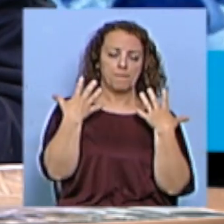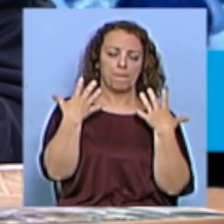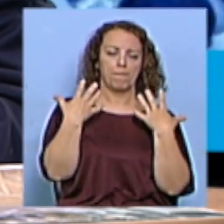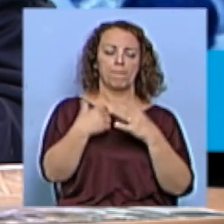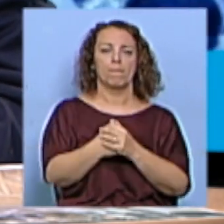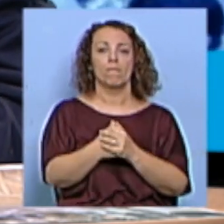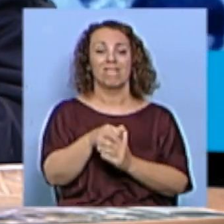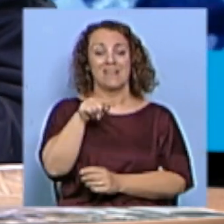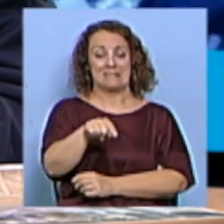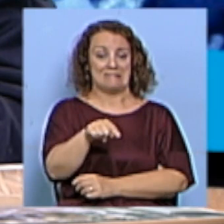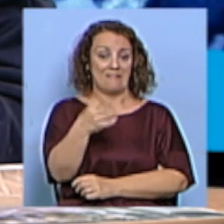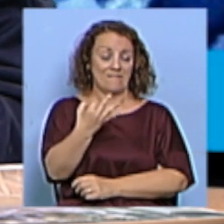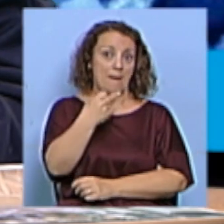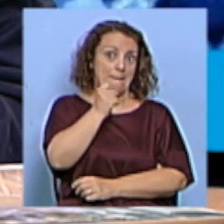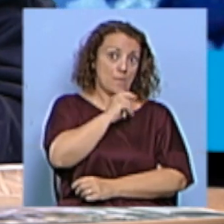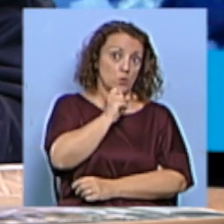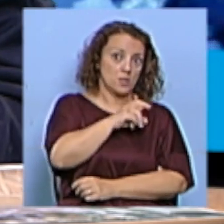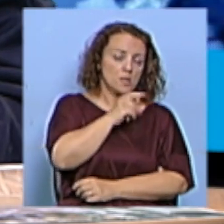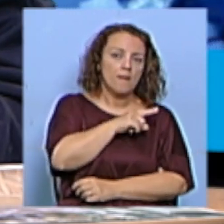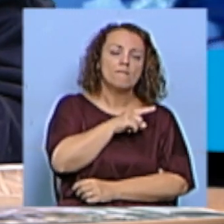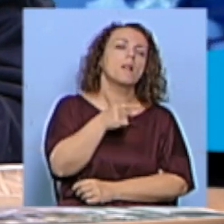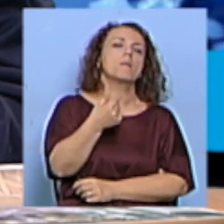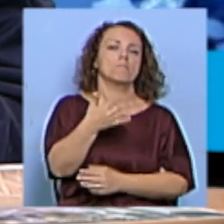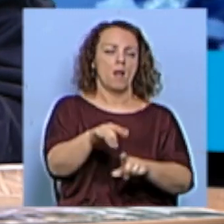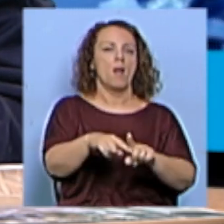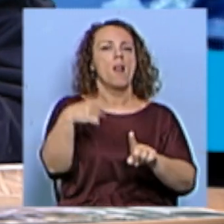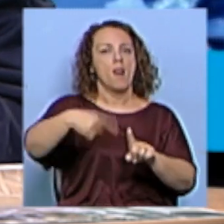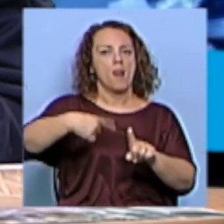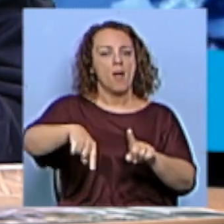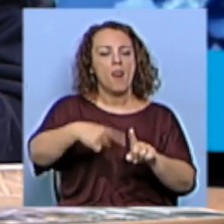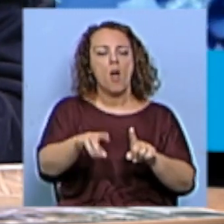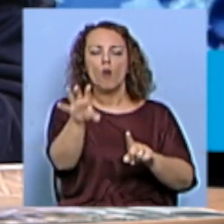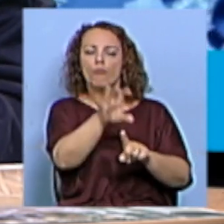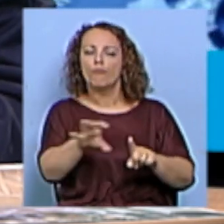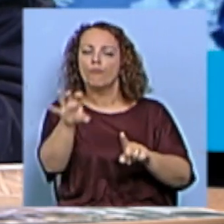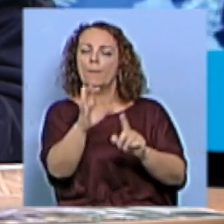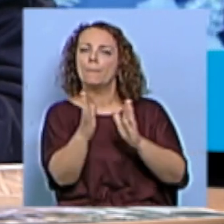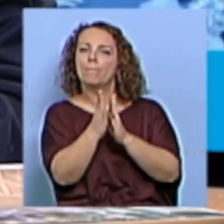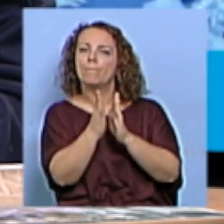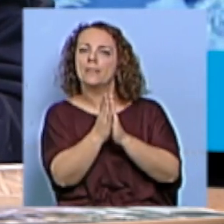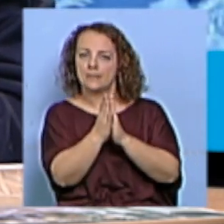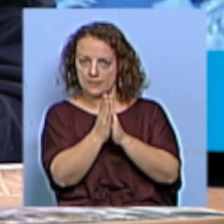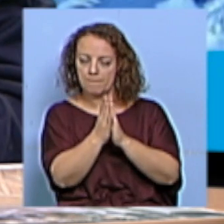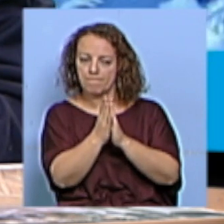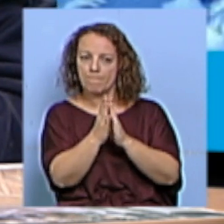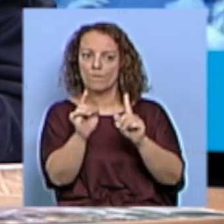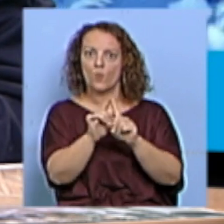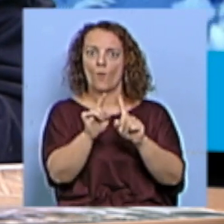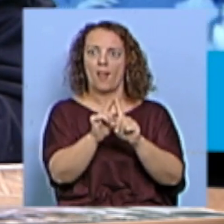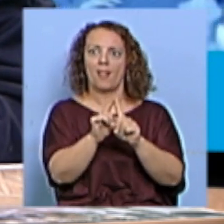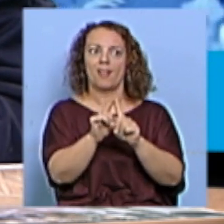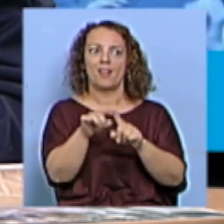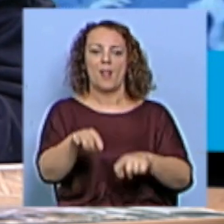quanto possível, poderemos ter novas formulações em termos de celebrações. Porque não, com o tempo tão fantástico que